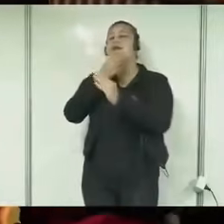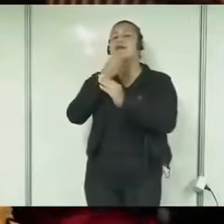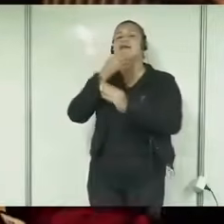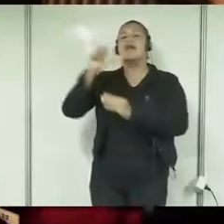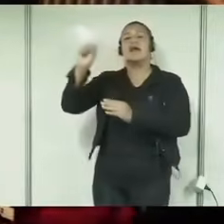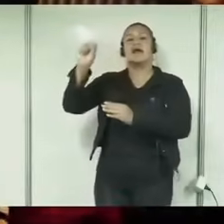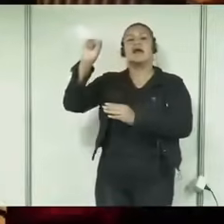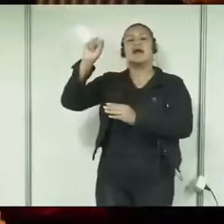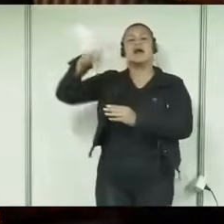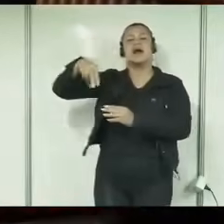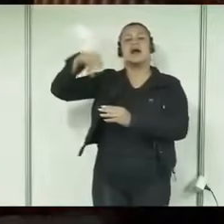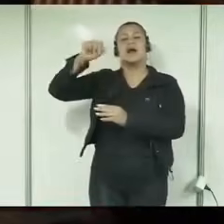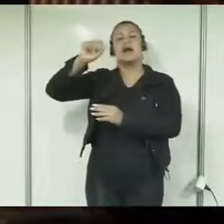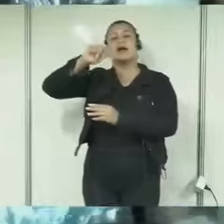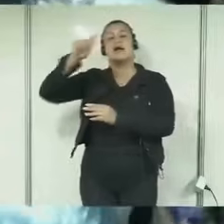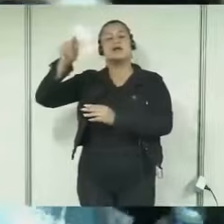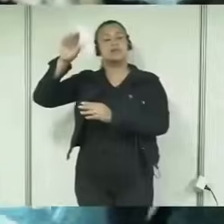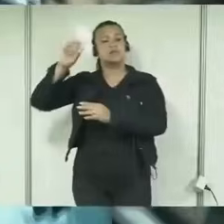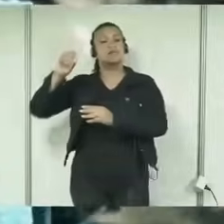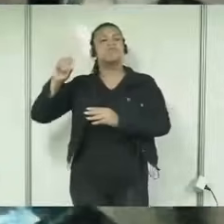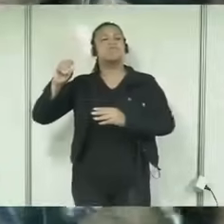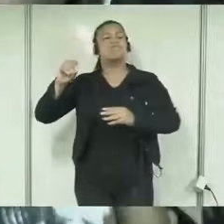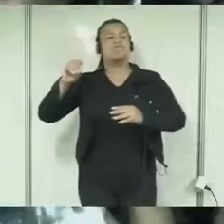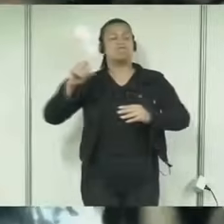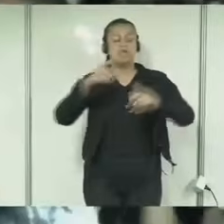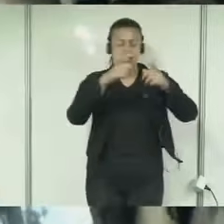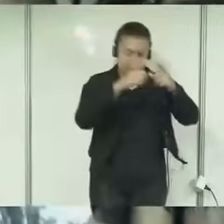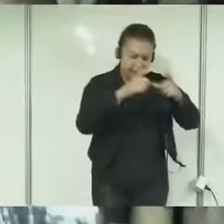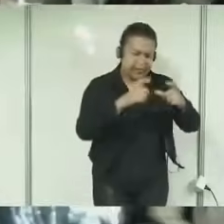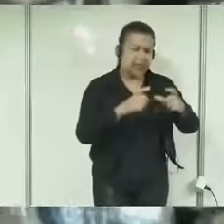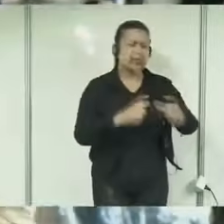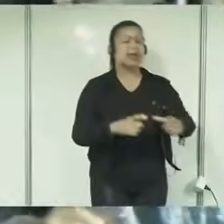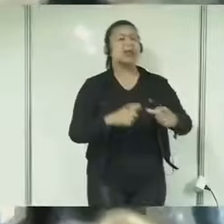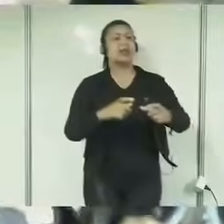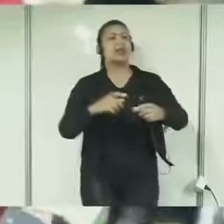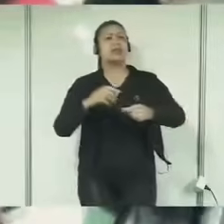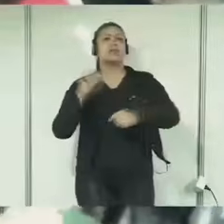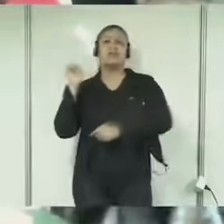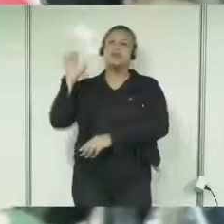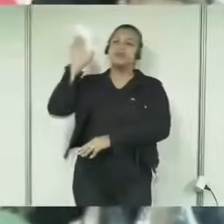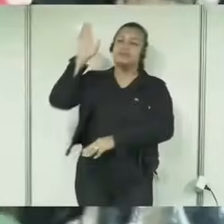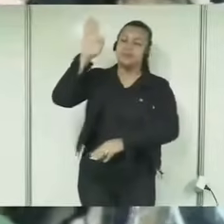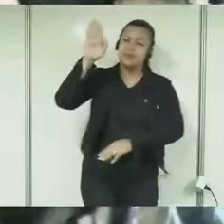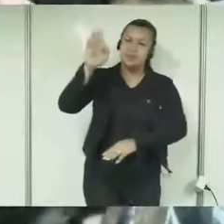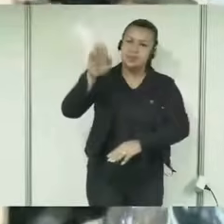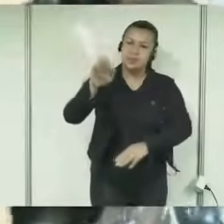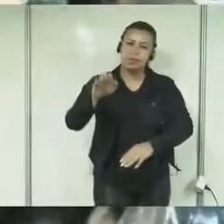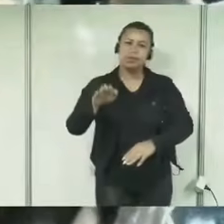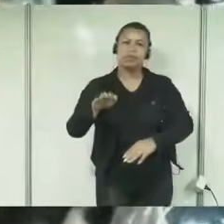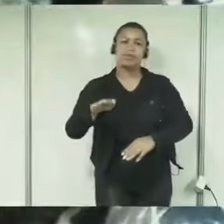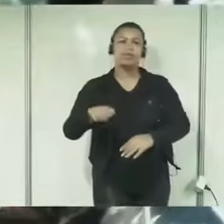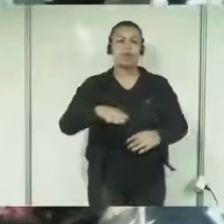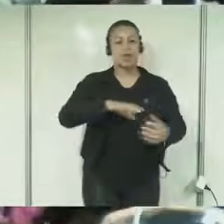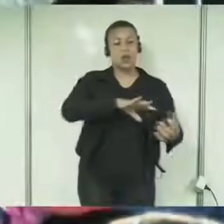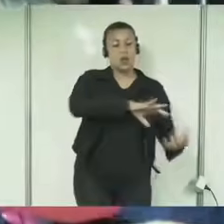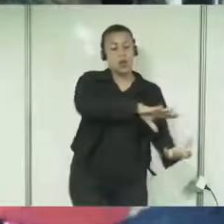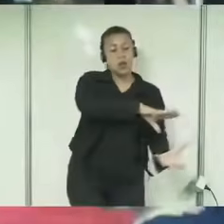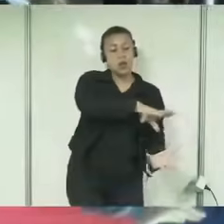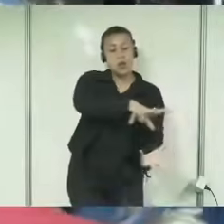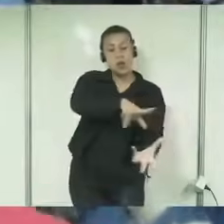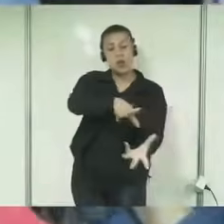relva, naquela relva, no entardecer, o mundo viu